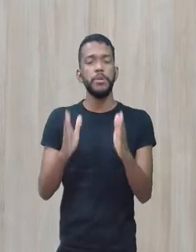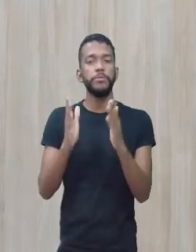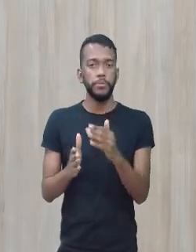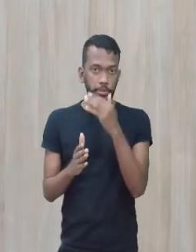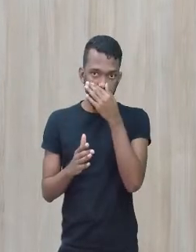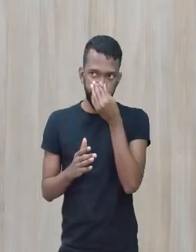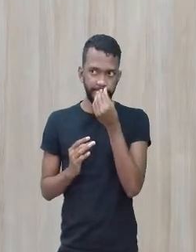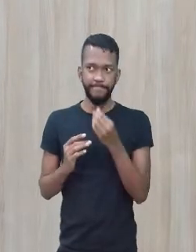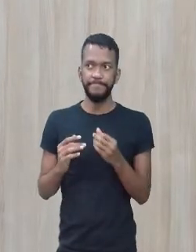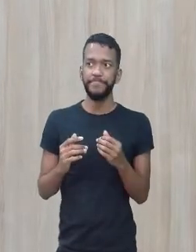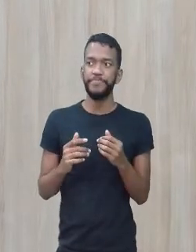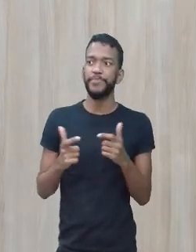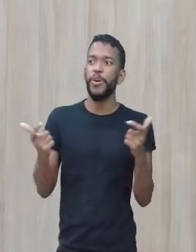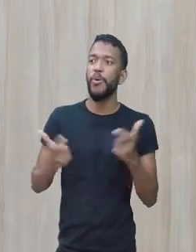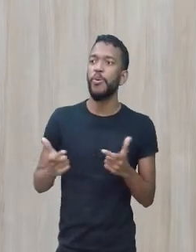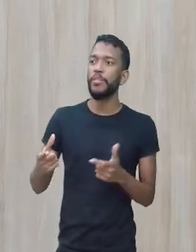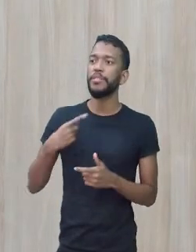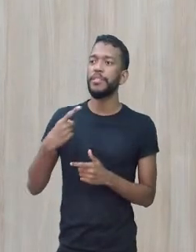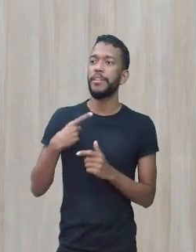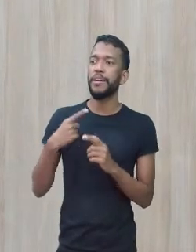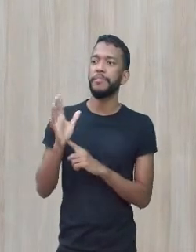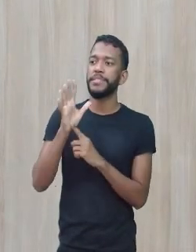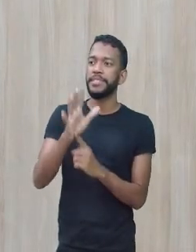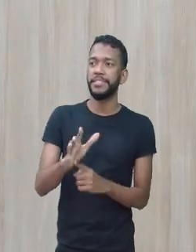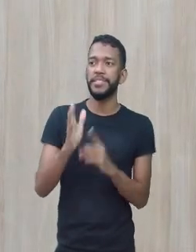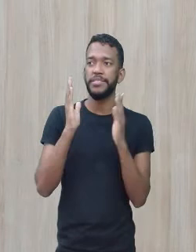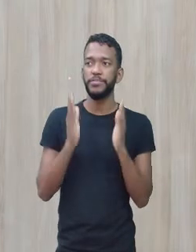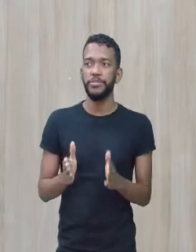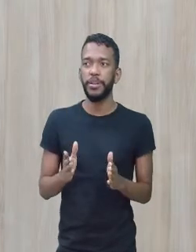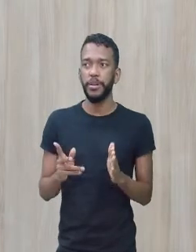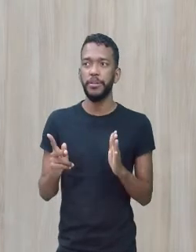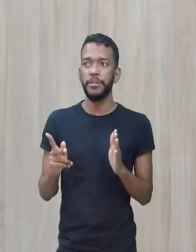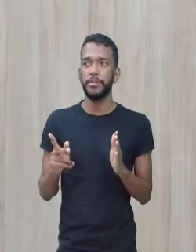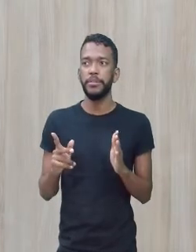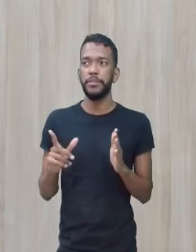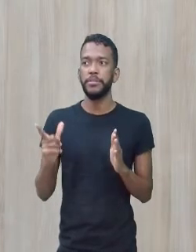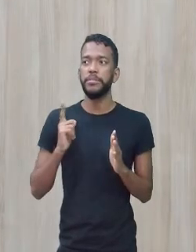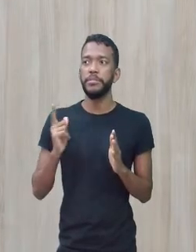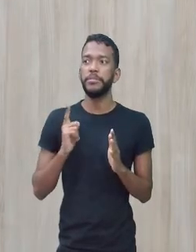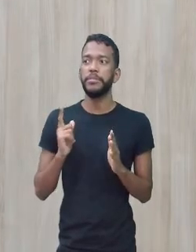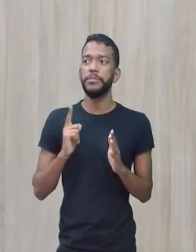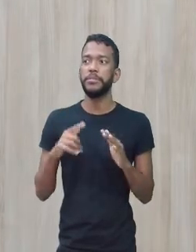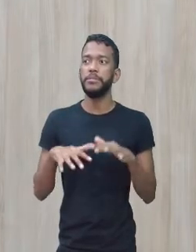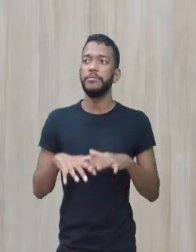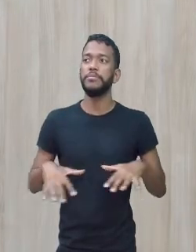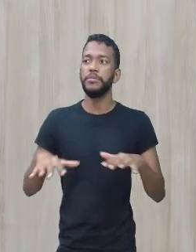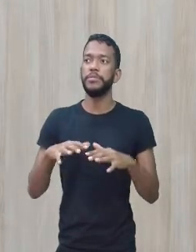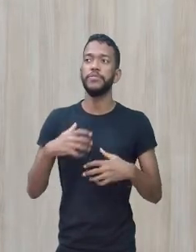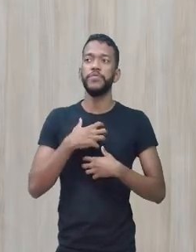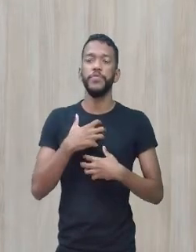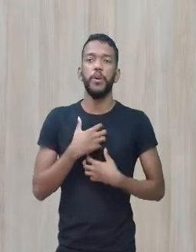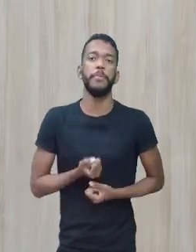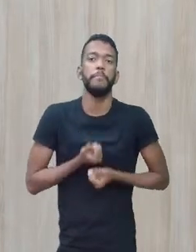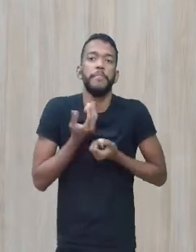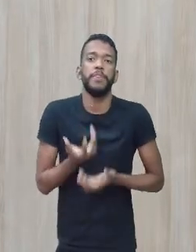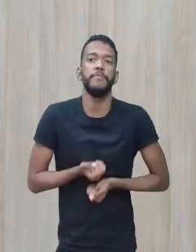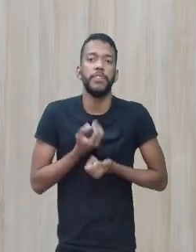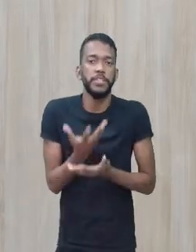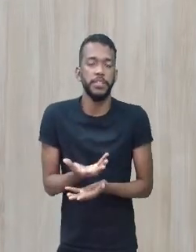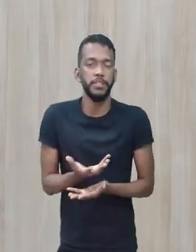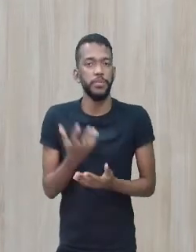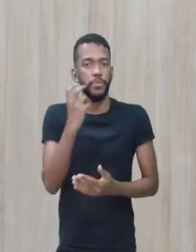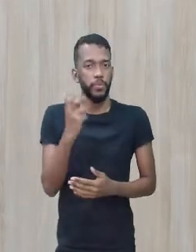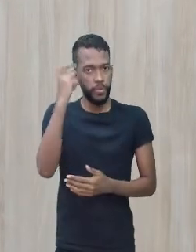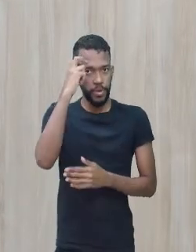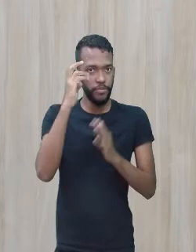onde ele é apresentado como uma forma de manifestação